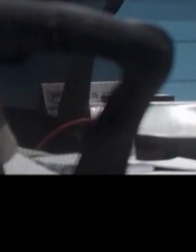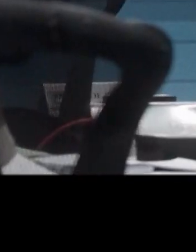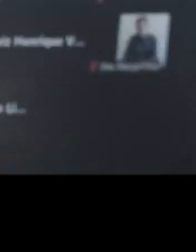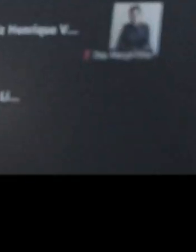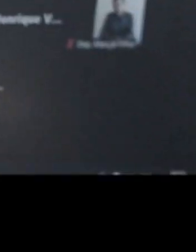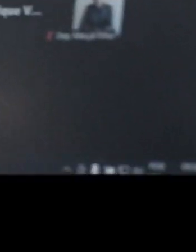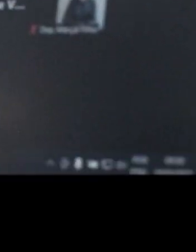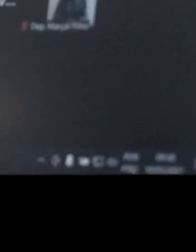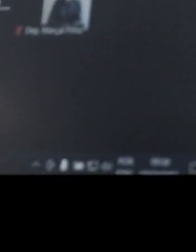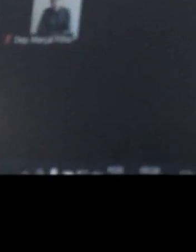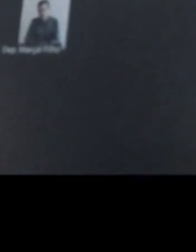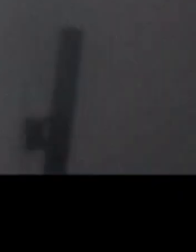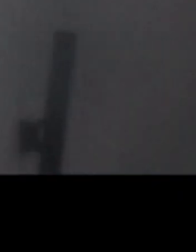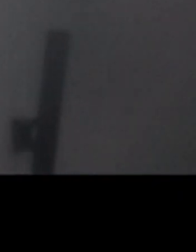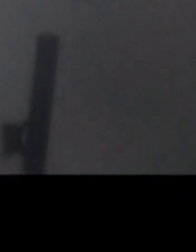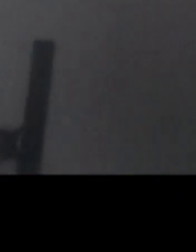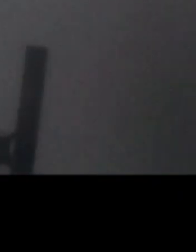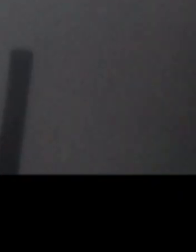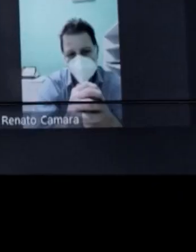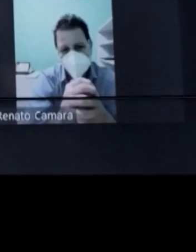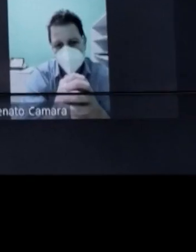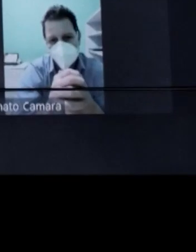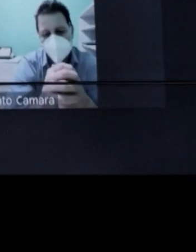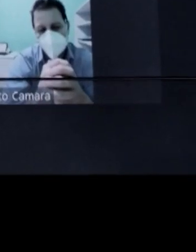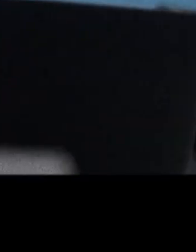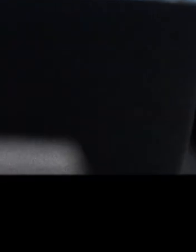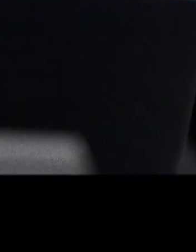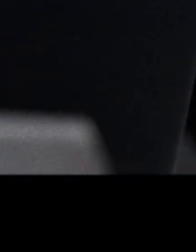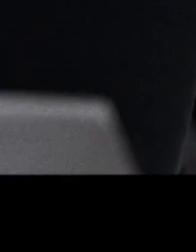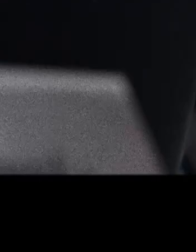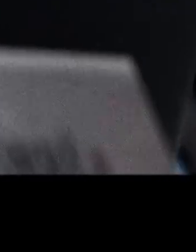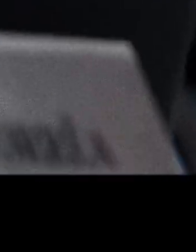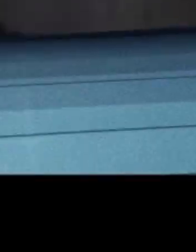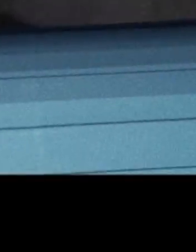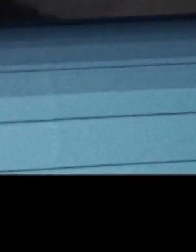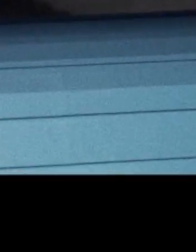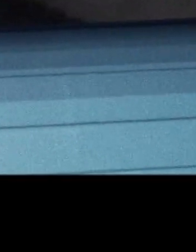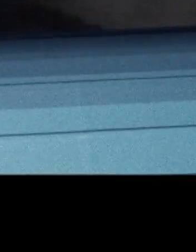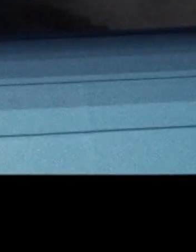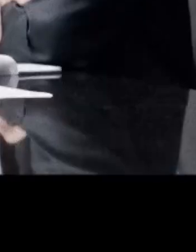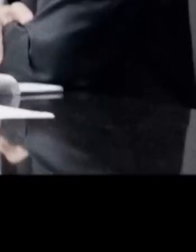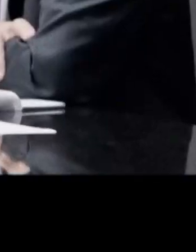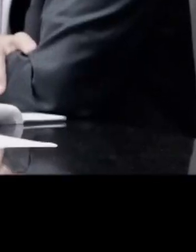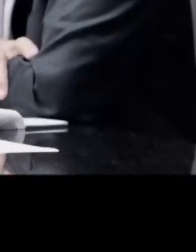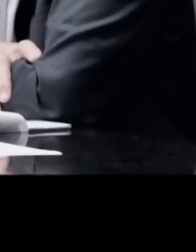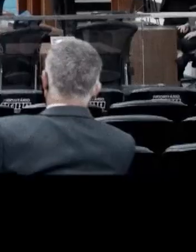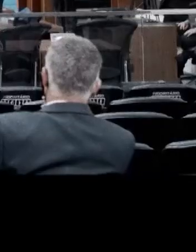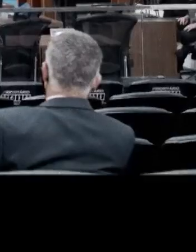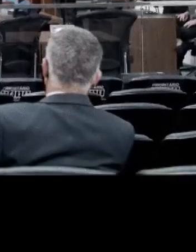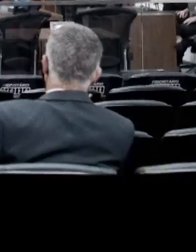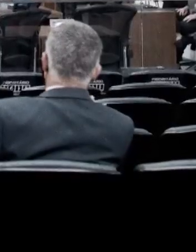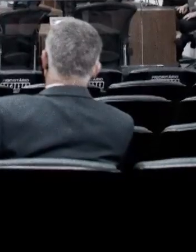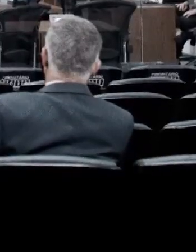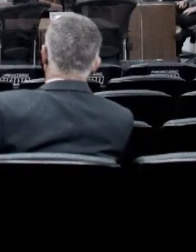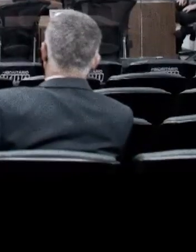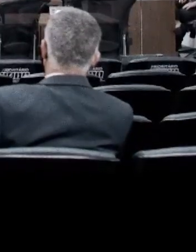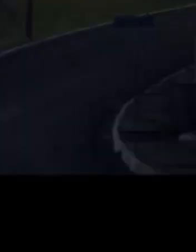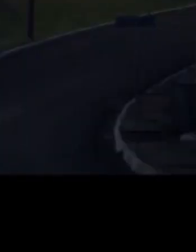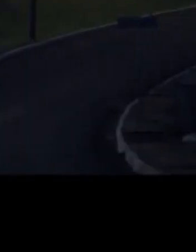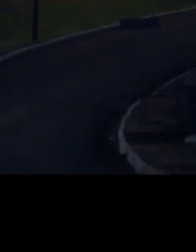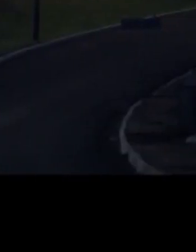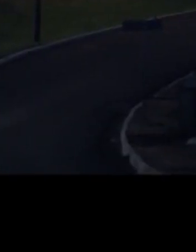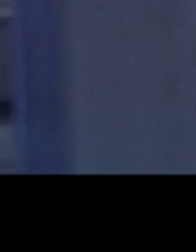e a Assembleia Legislativa continuará trabalhando para aprovar as medidas e os recursos necessários que assegurem o bem-estar